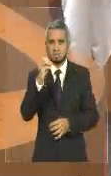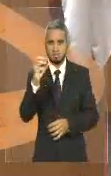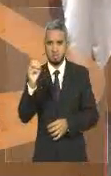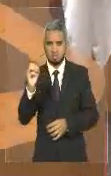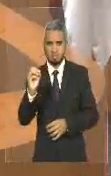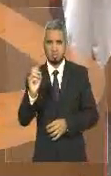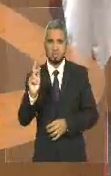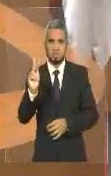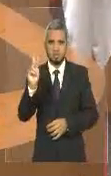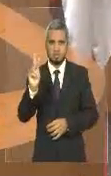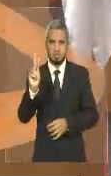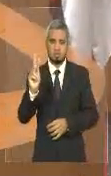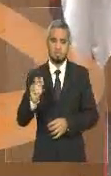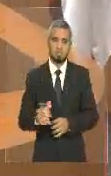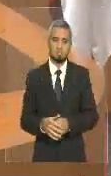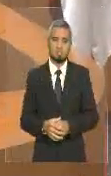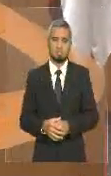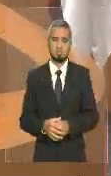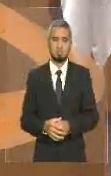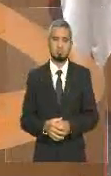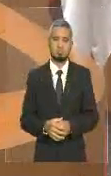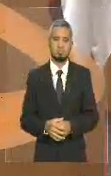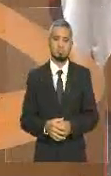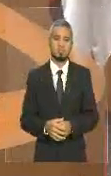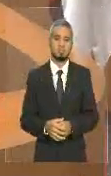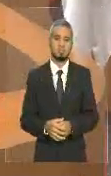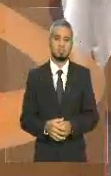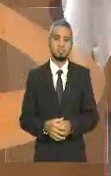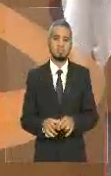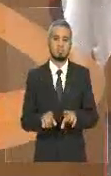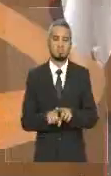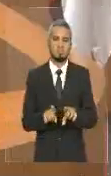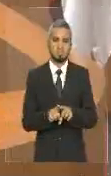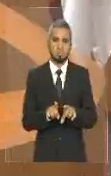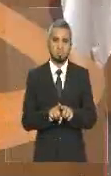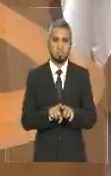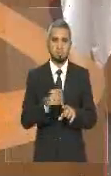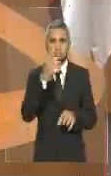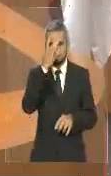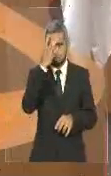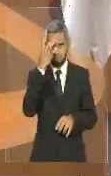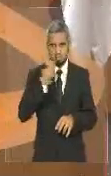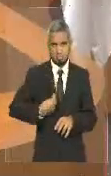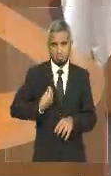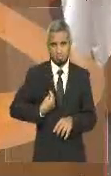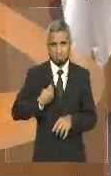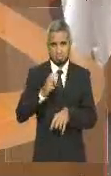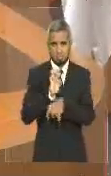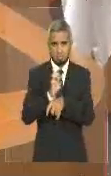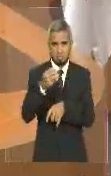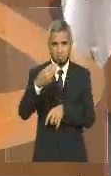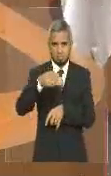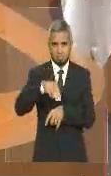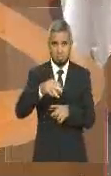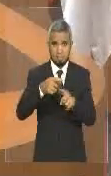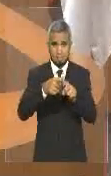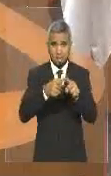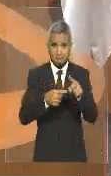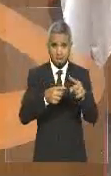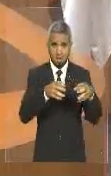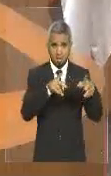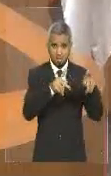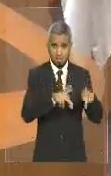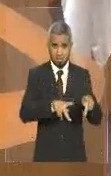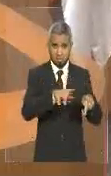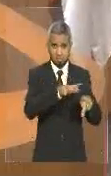que metade dos consumidores de energia elétrica do estado do Maranhão não foi atingido pelo reajuste